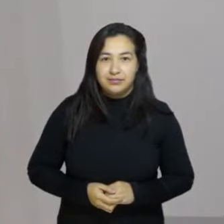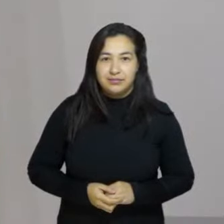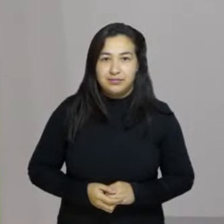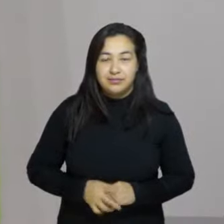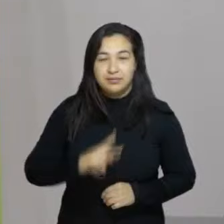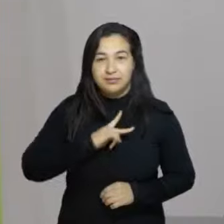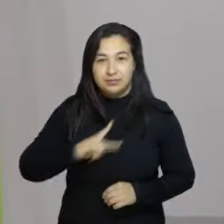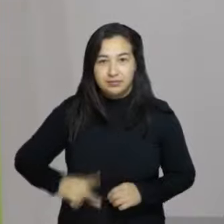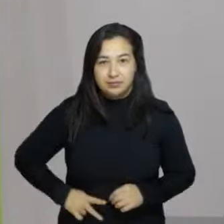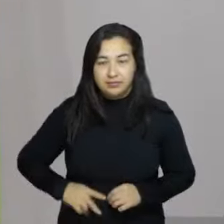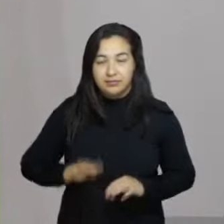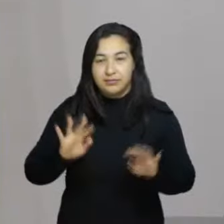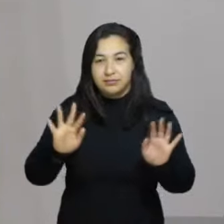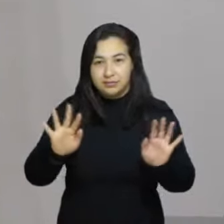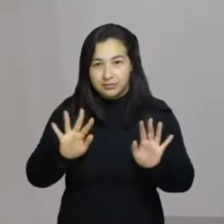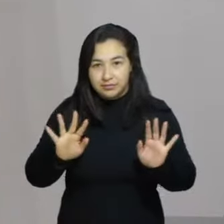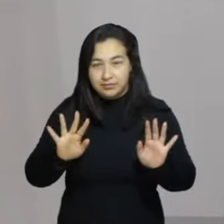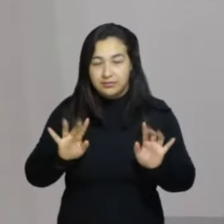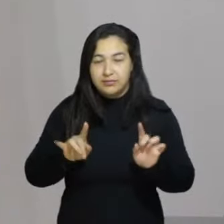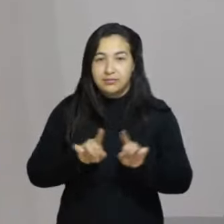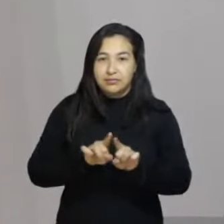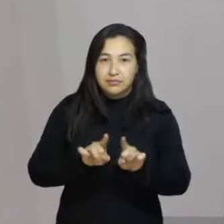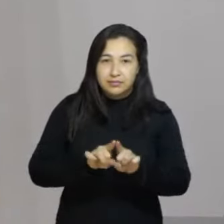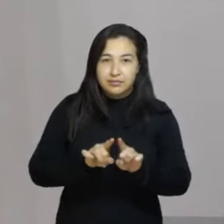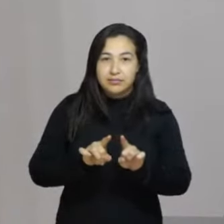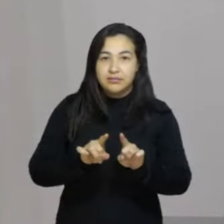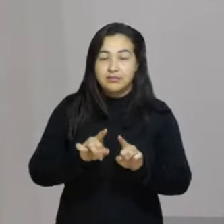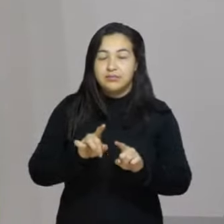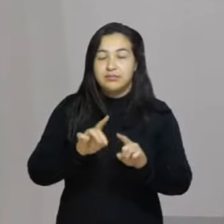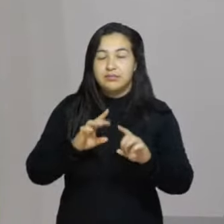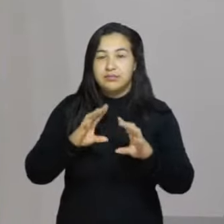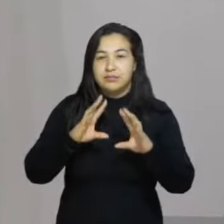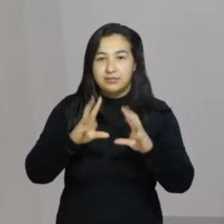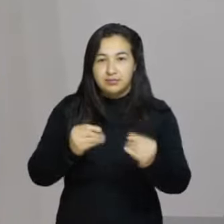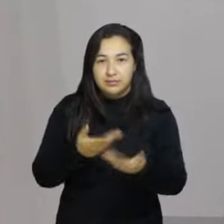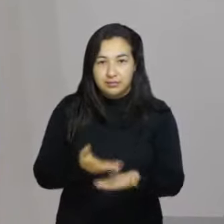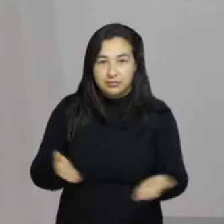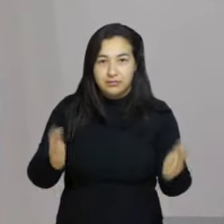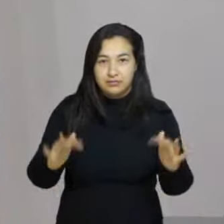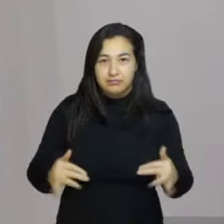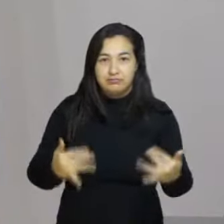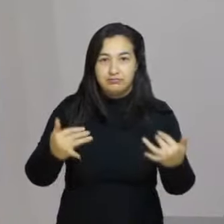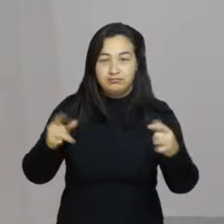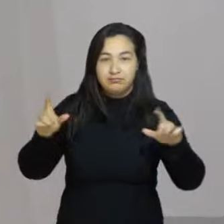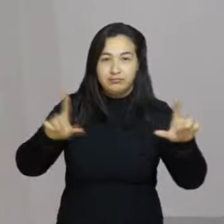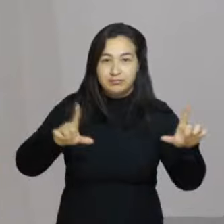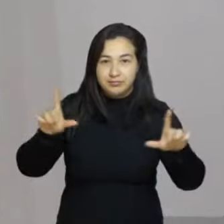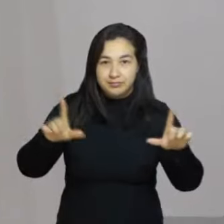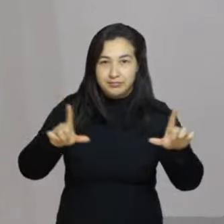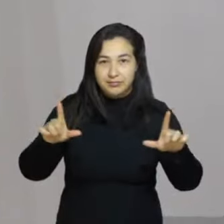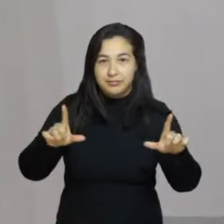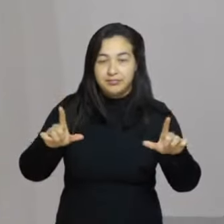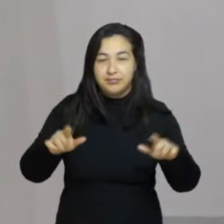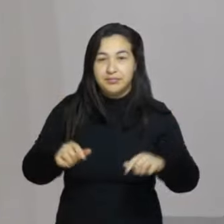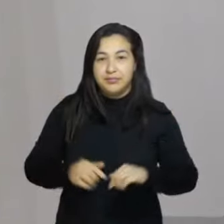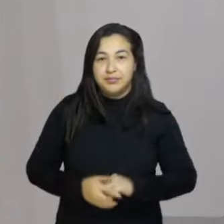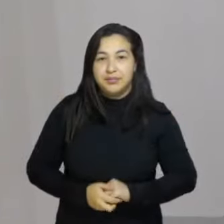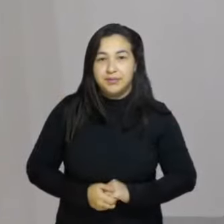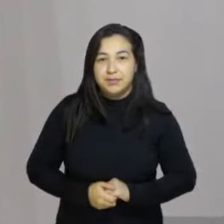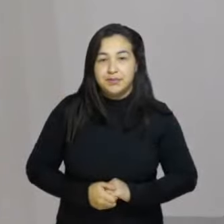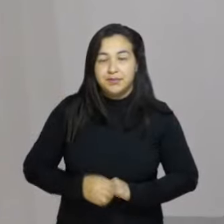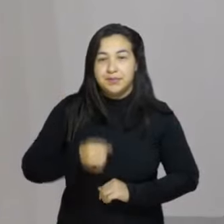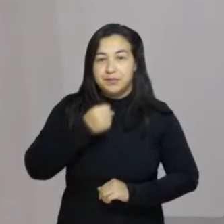Presidente Marcos da Rosa, deputados presentes na sessão, a todos que nos assistem pela TV UAU, pela